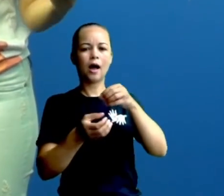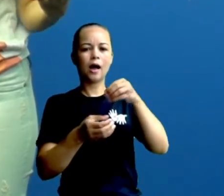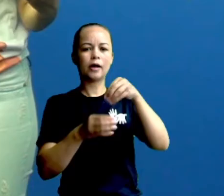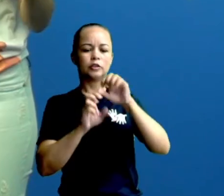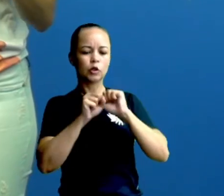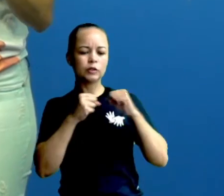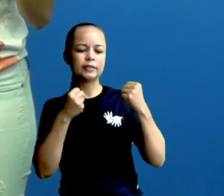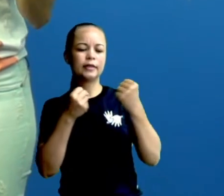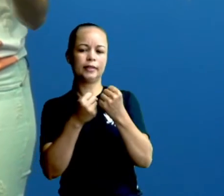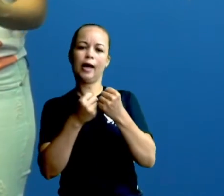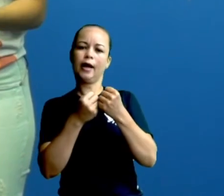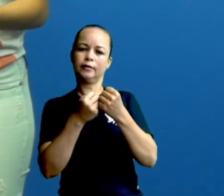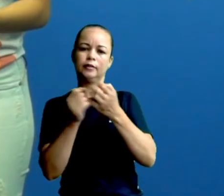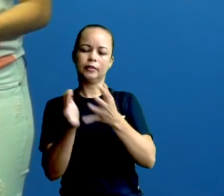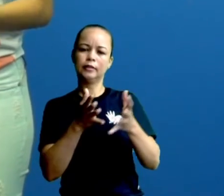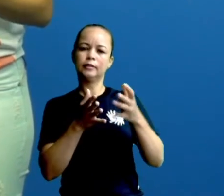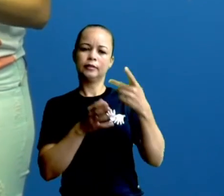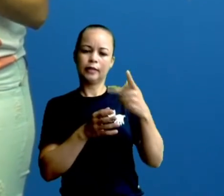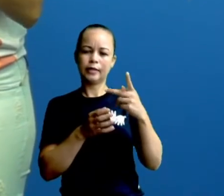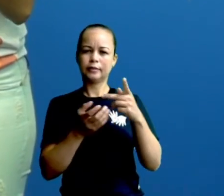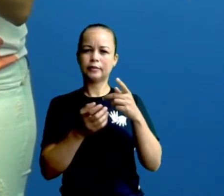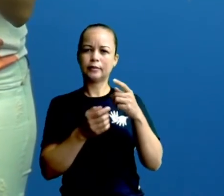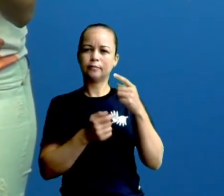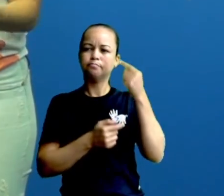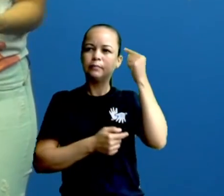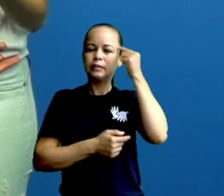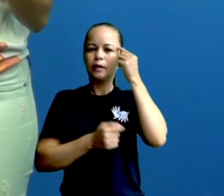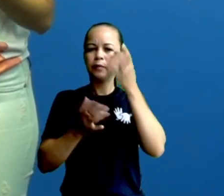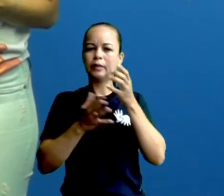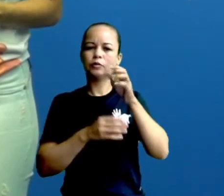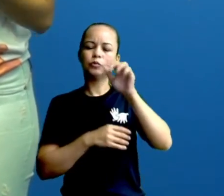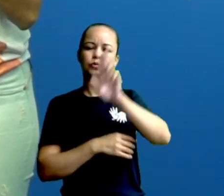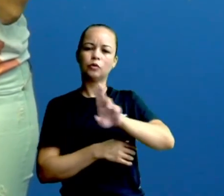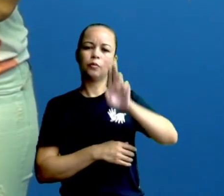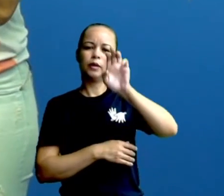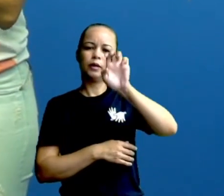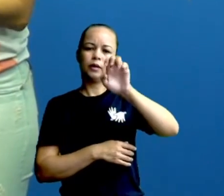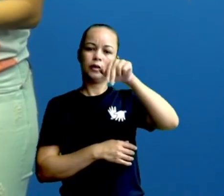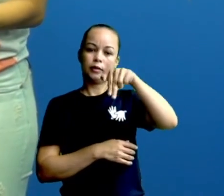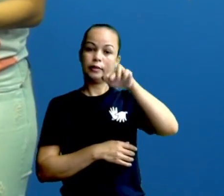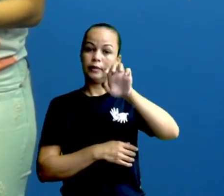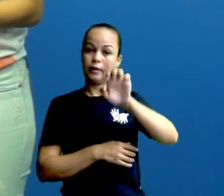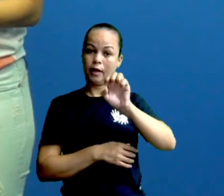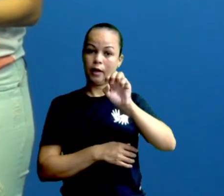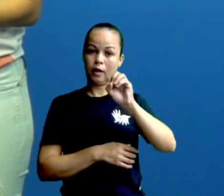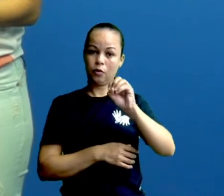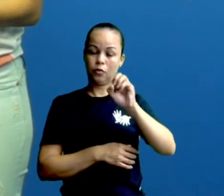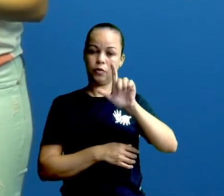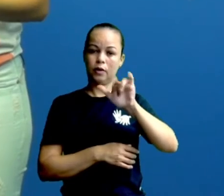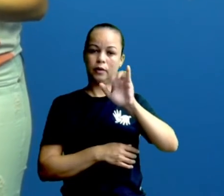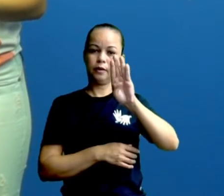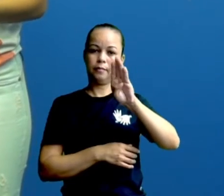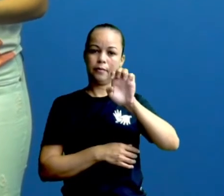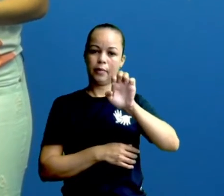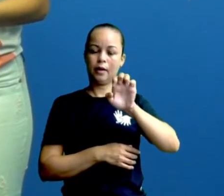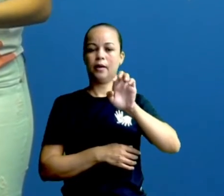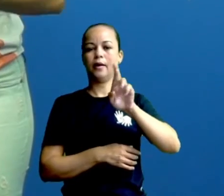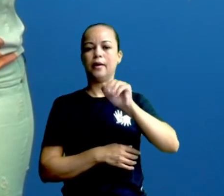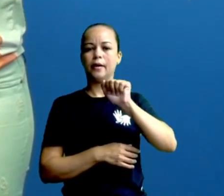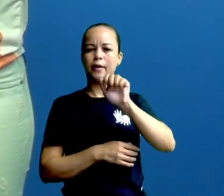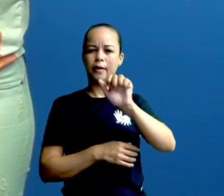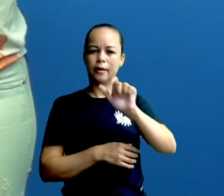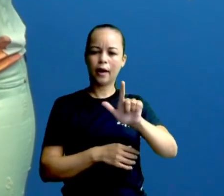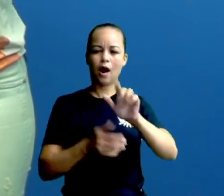dessa lógica neoliberal, que as instituições brasileiras elas estão inseridas, essa lógica